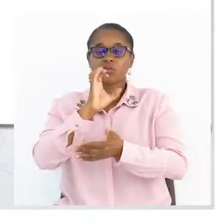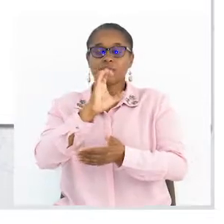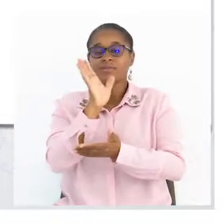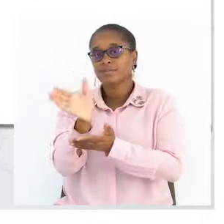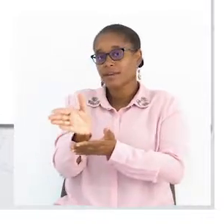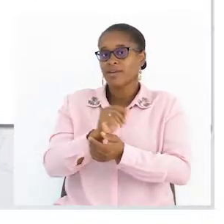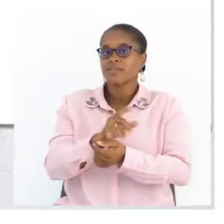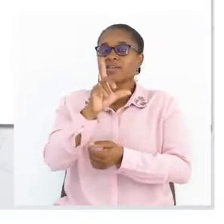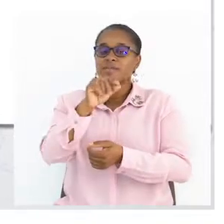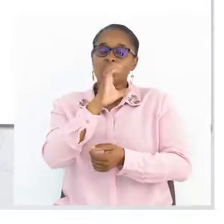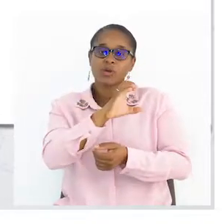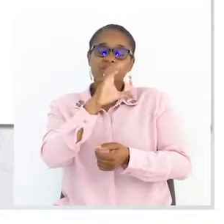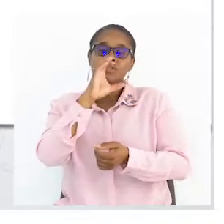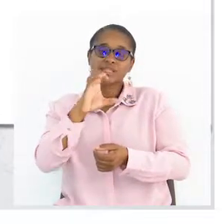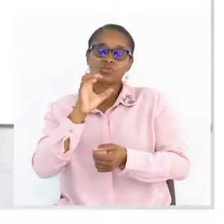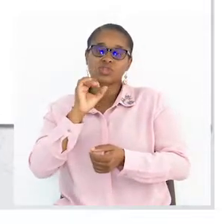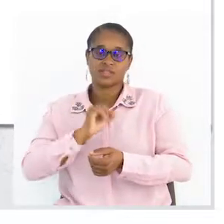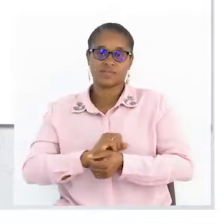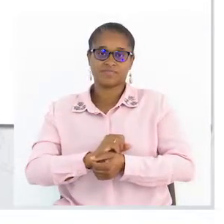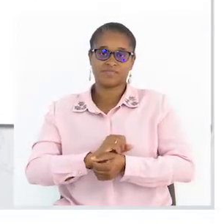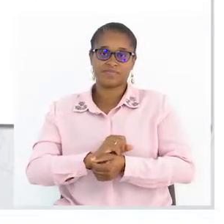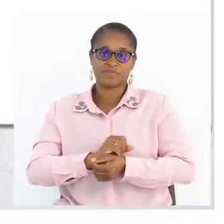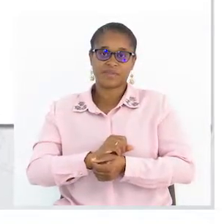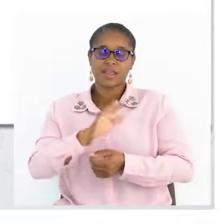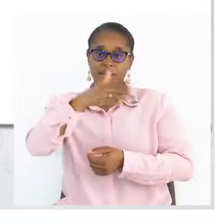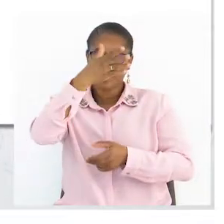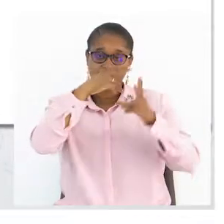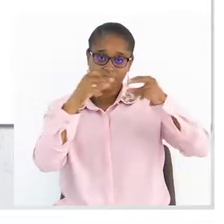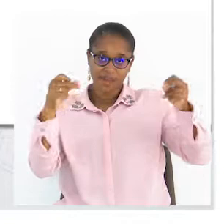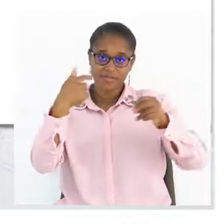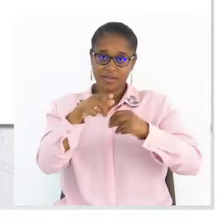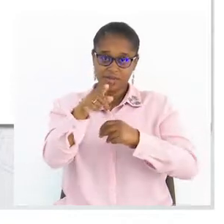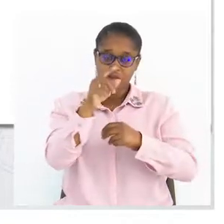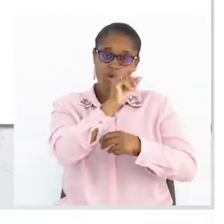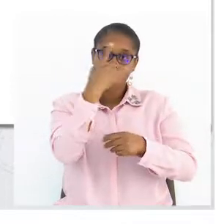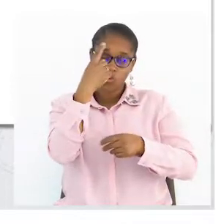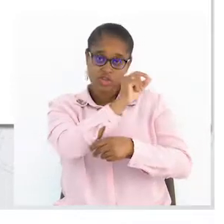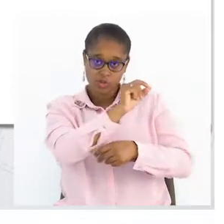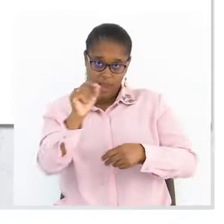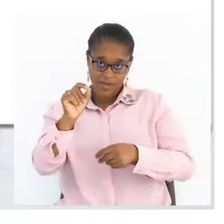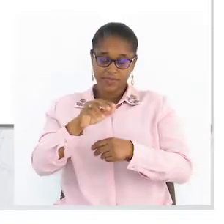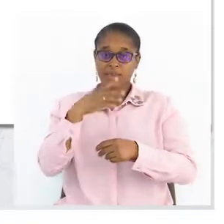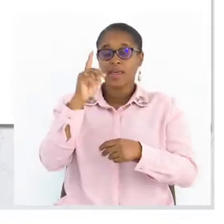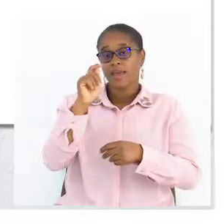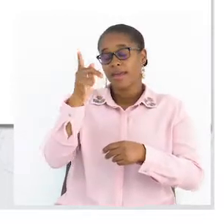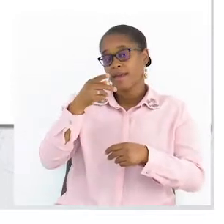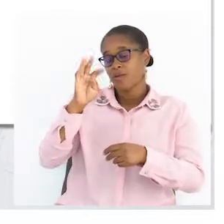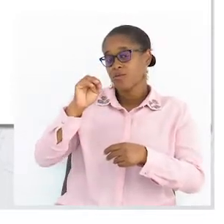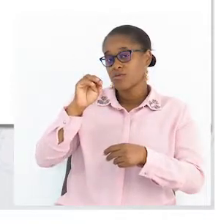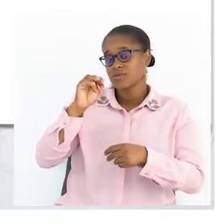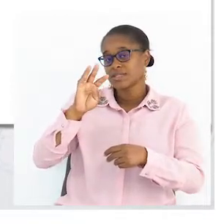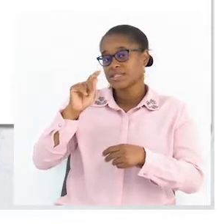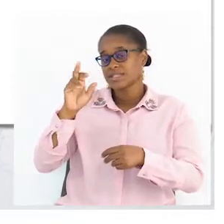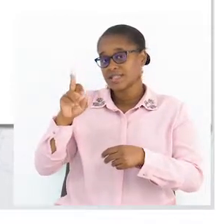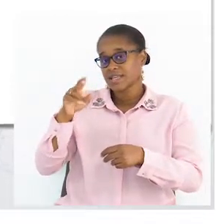e complemento circunstancial. Na primeira frase temos um espaço, é o ser acerca do qual